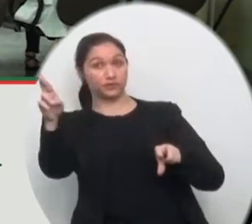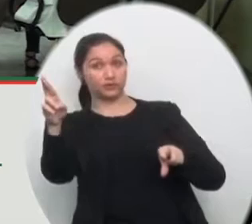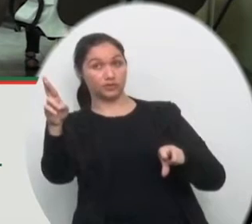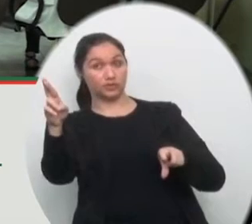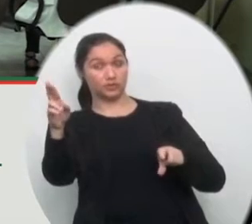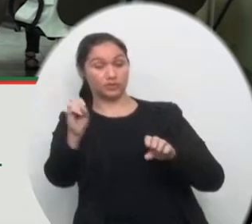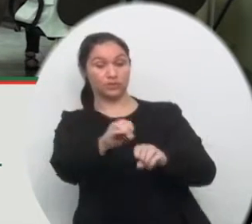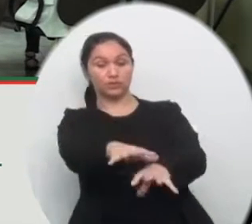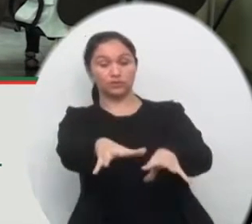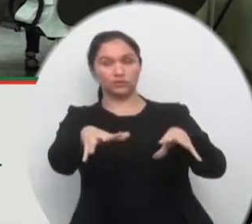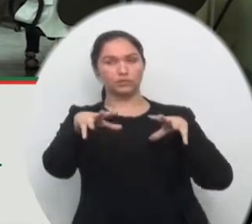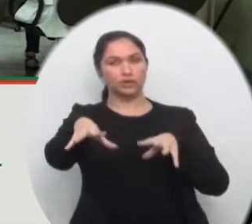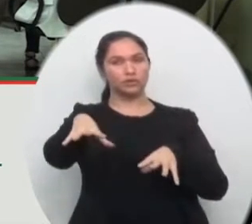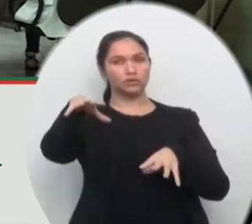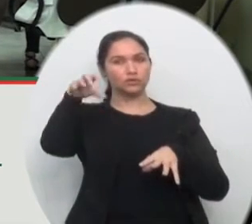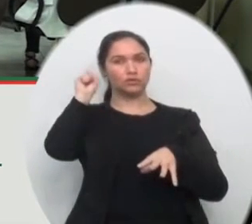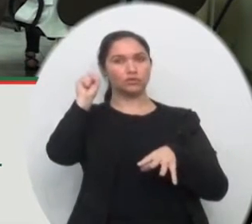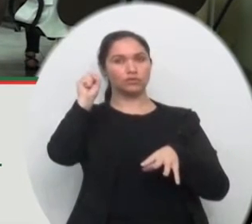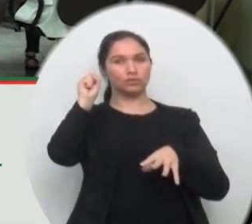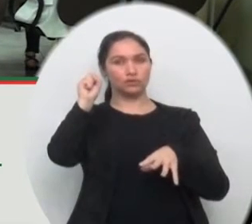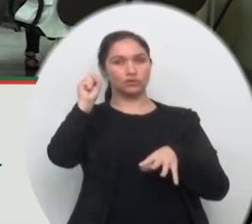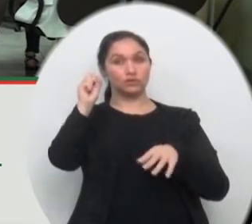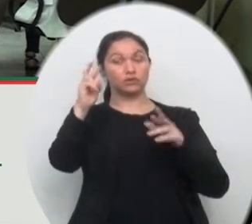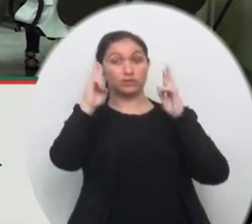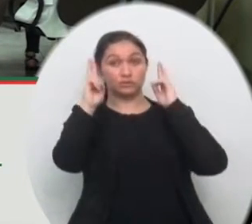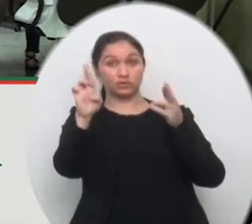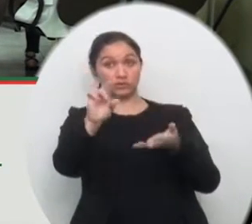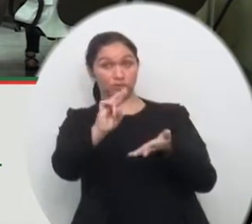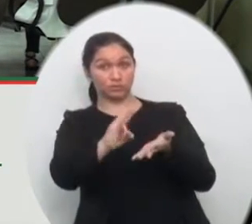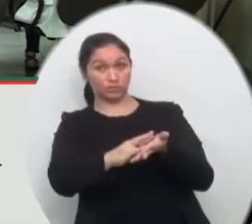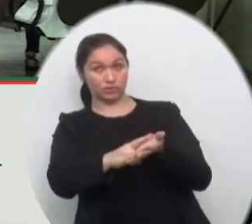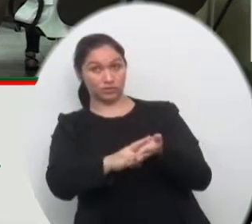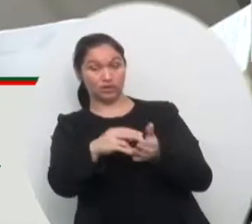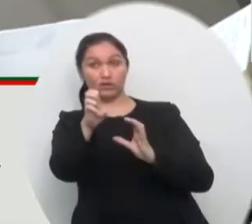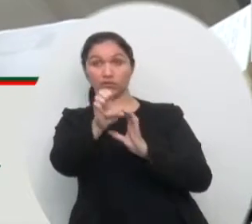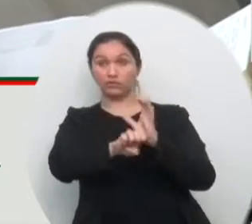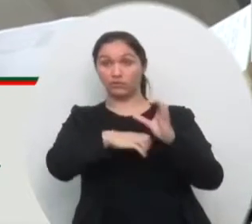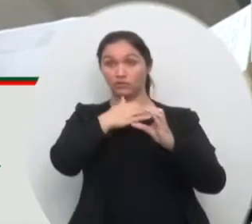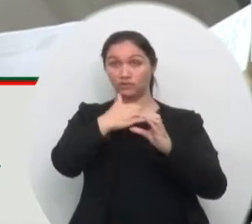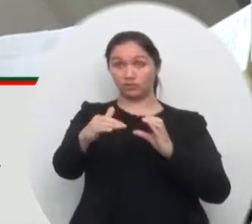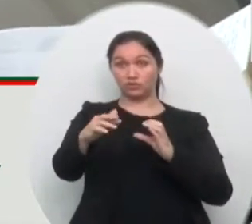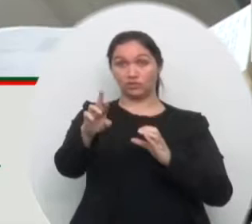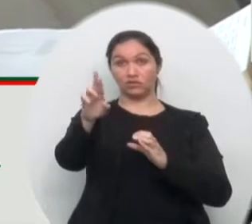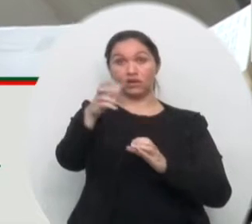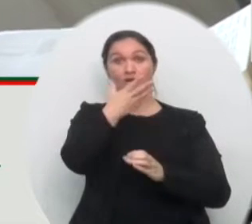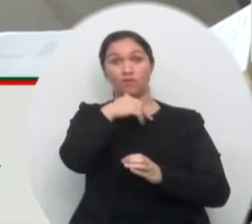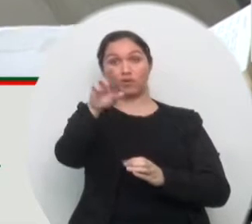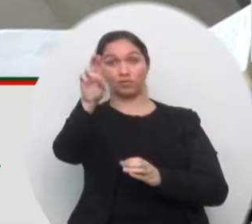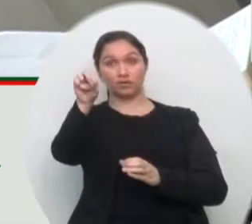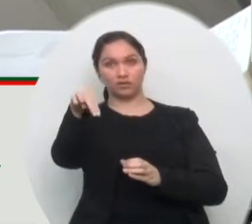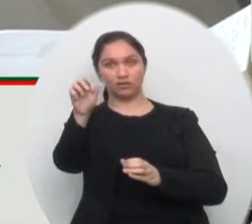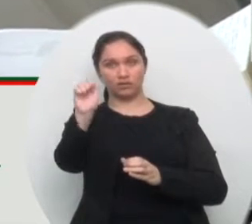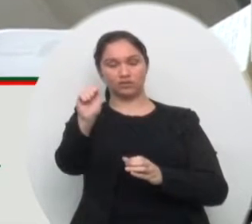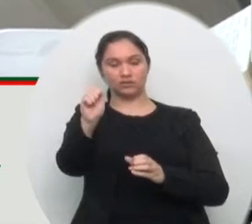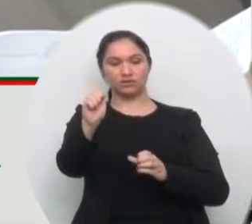regimental, o envio do expediente a Renan Sereta, pela presente moção de aplauso, conforme segue. A Câmara Municipal de Criciúma, por